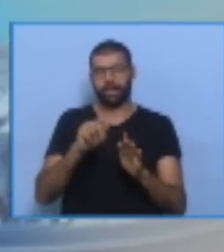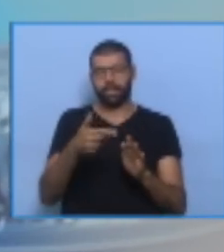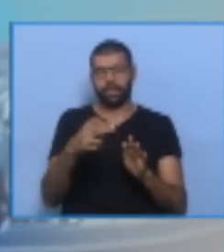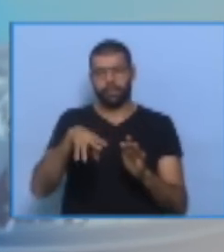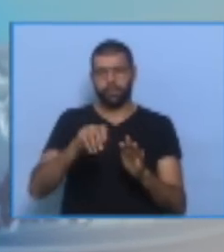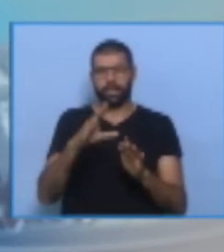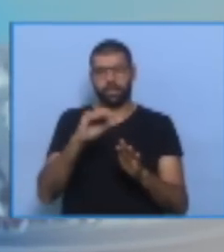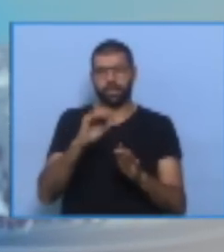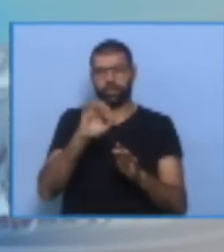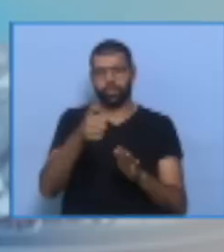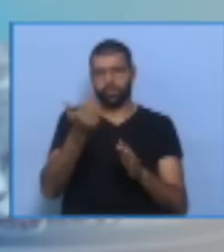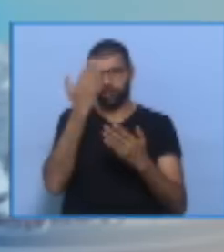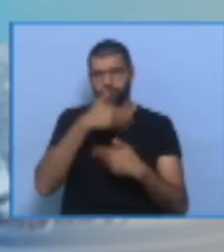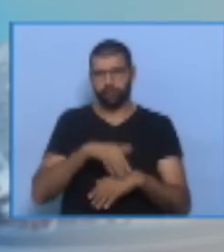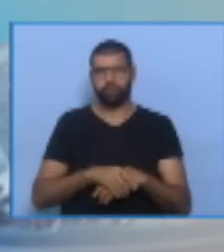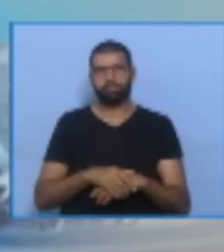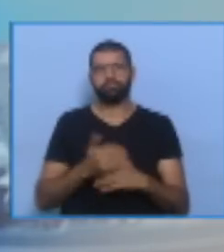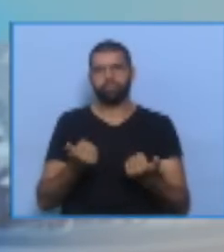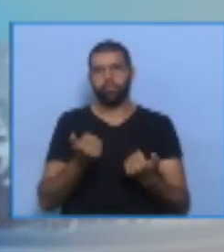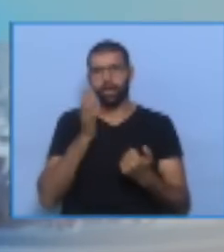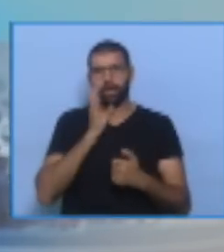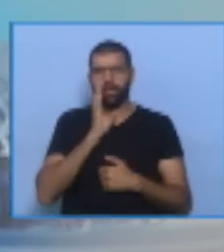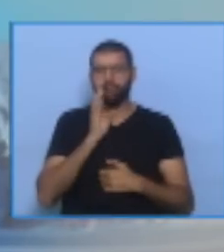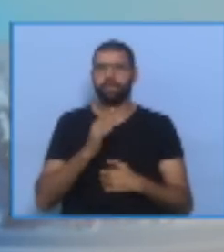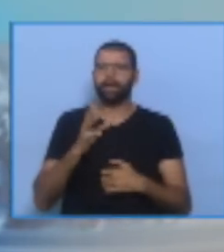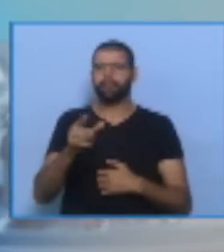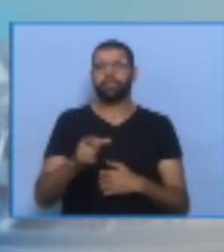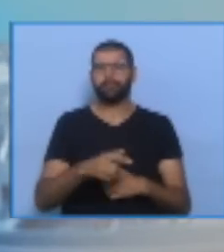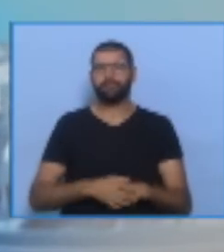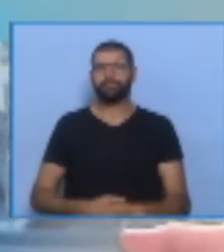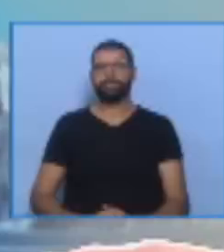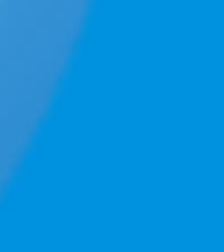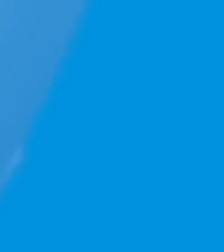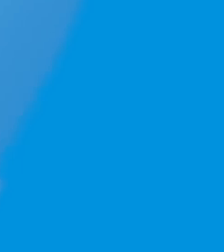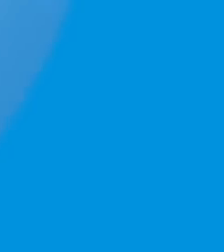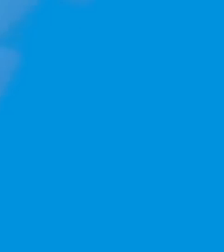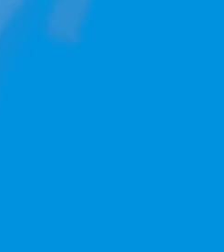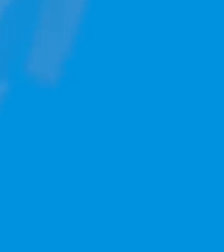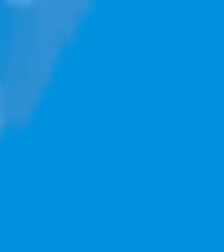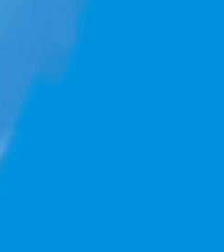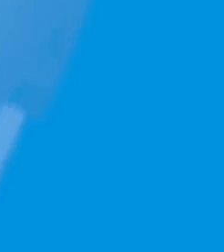pelas 22h45. Tenha então uma muito boa tarde e até amanhã, se Deus quiser.